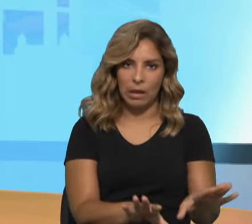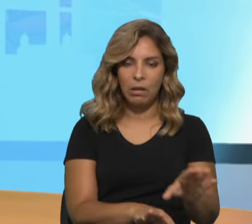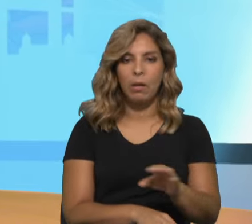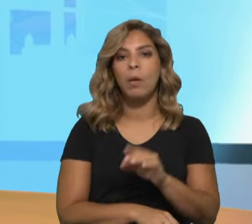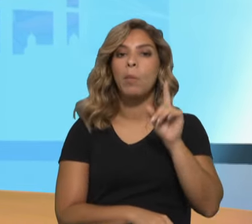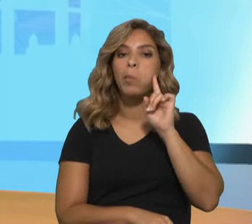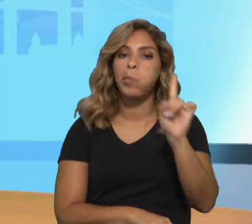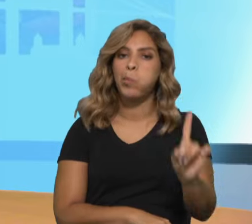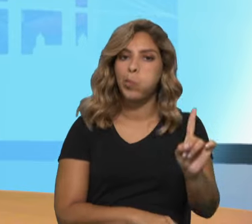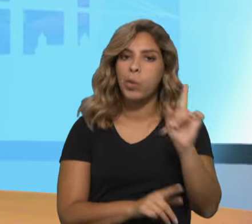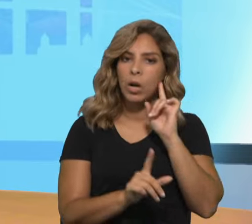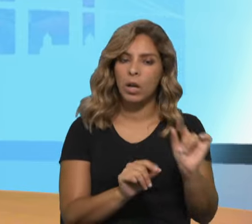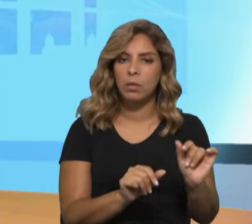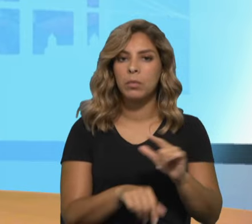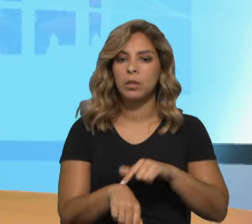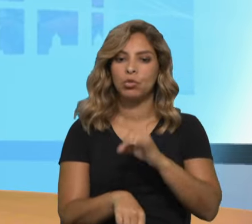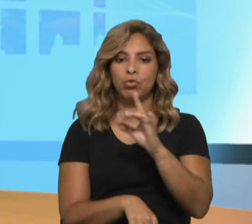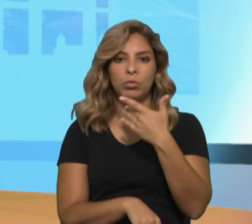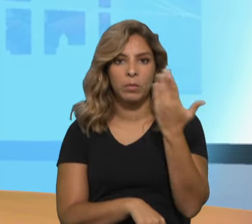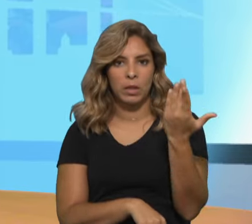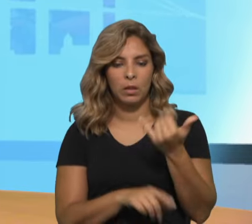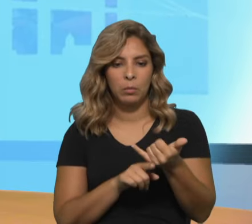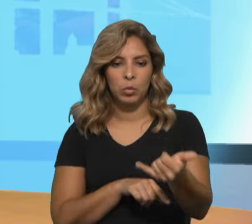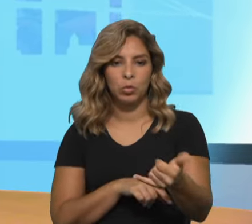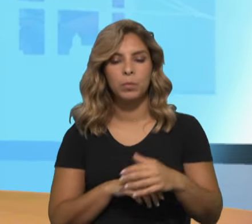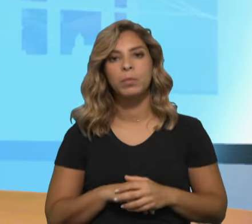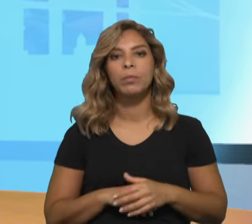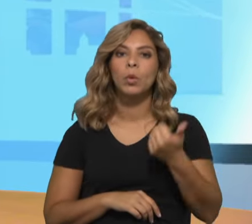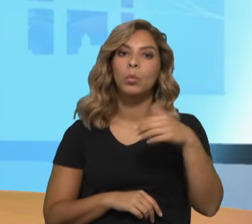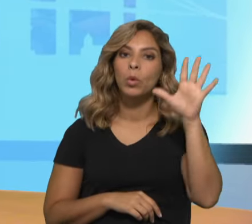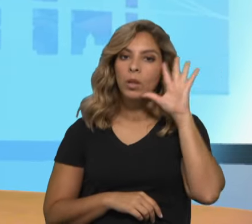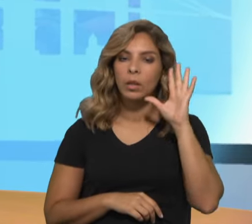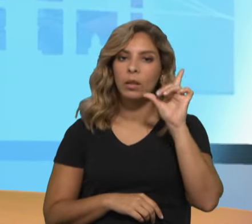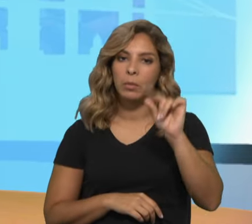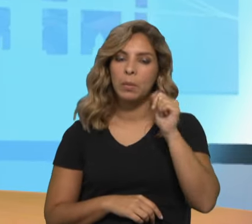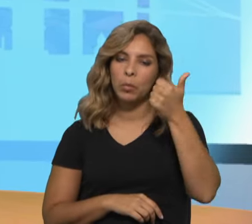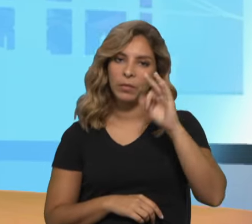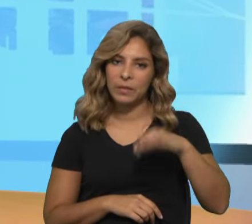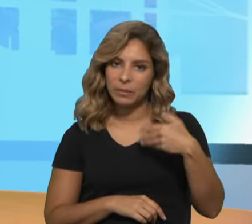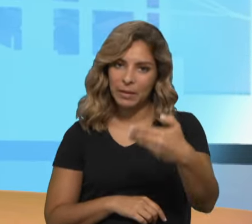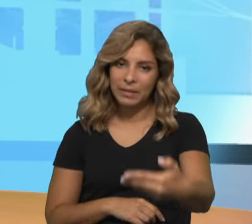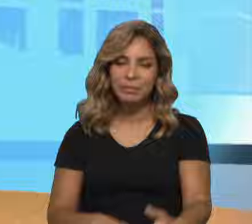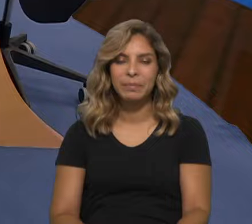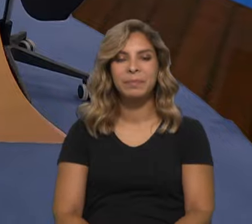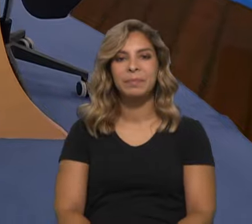pouco depois das 6 da manhã. Tenha uma muito boa tarde, tenha também um bom fim de semana.